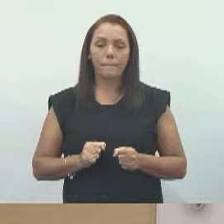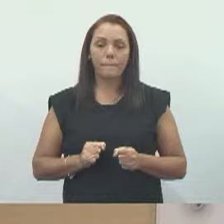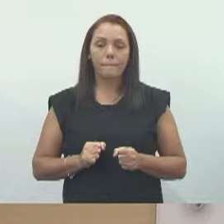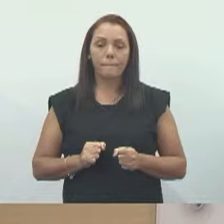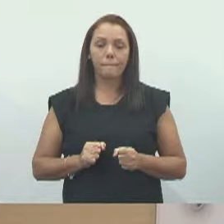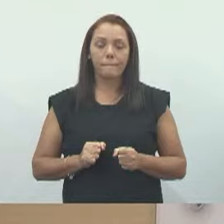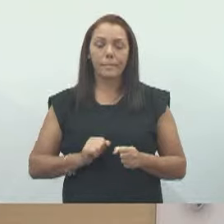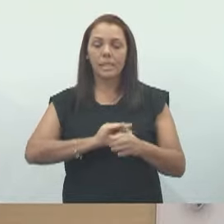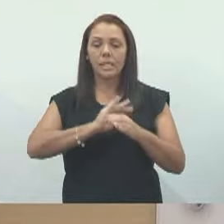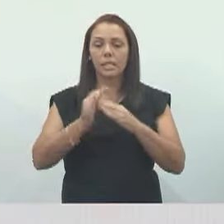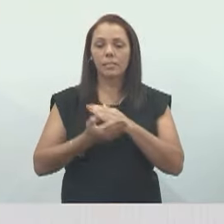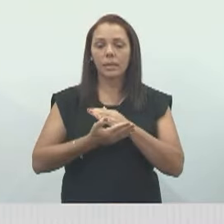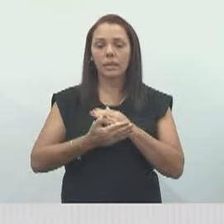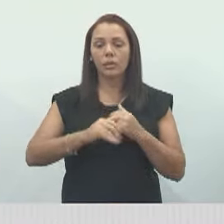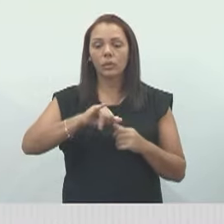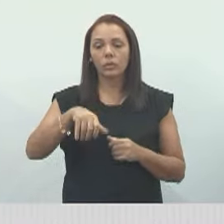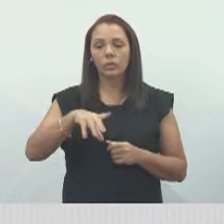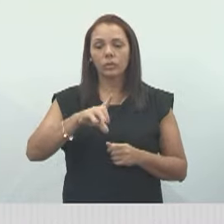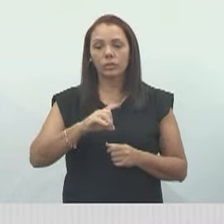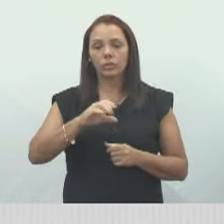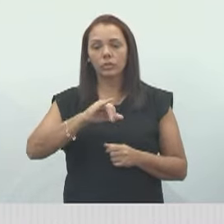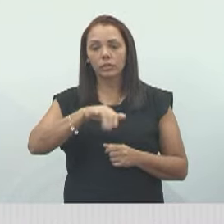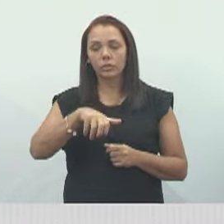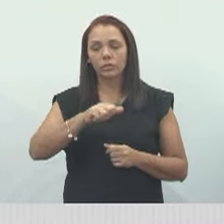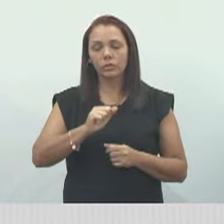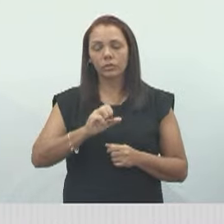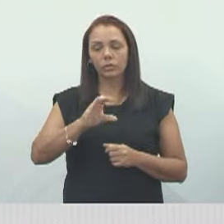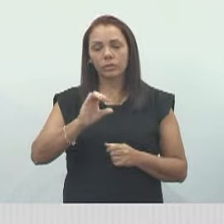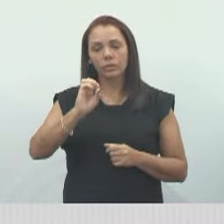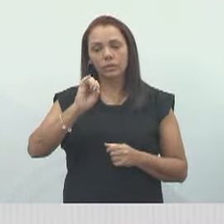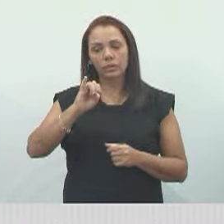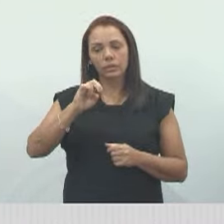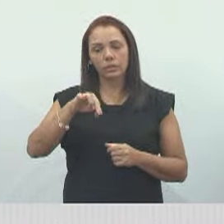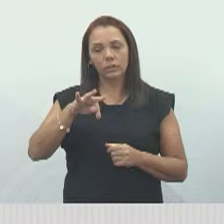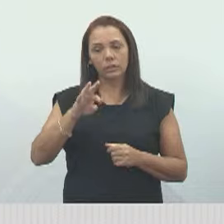no Jardim Jacinto, pode ver isso,